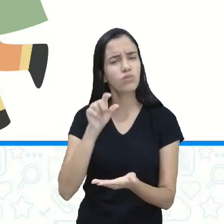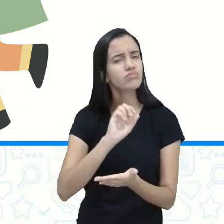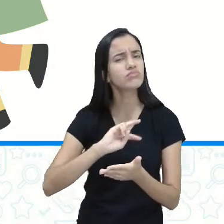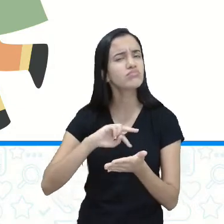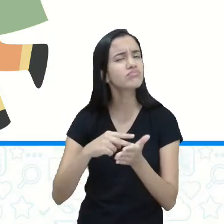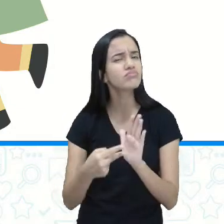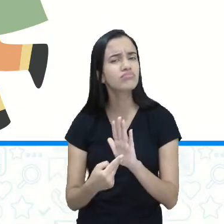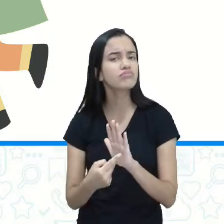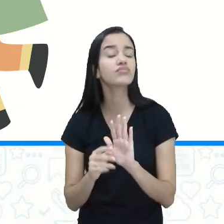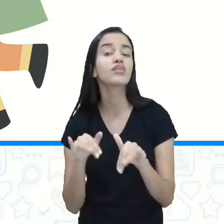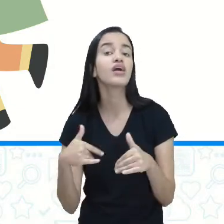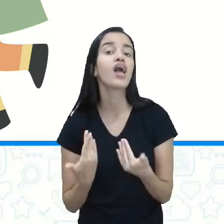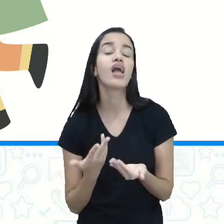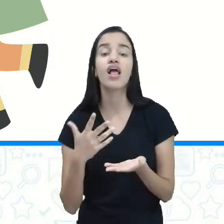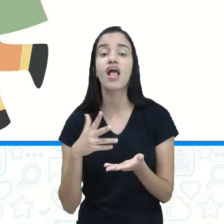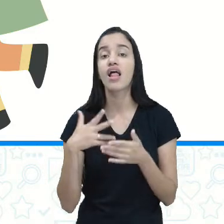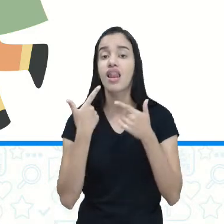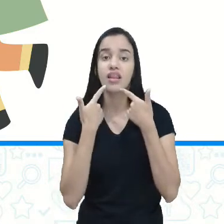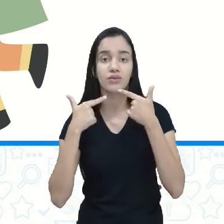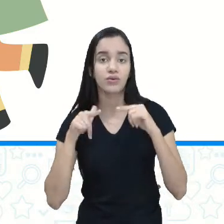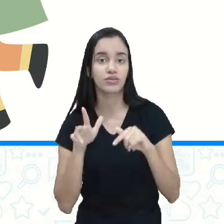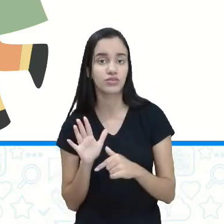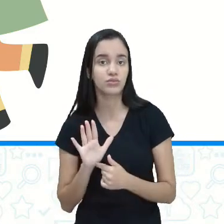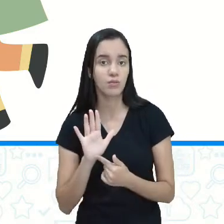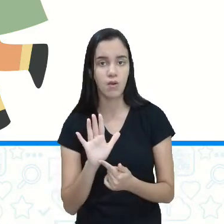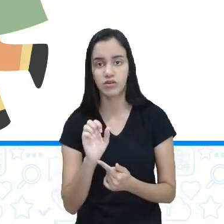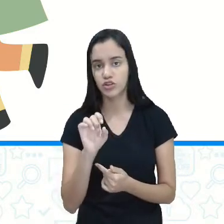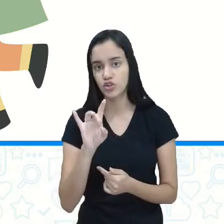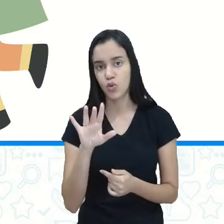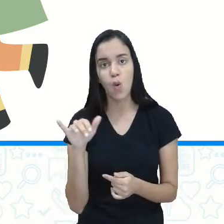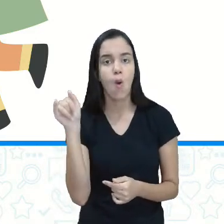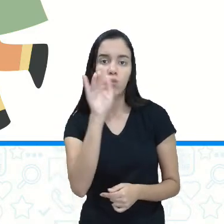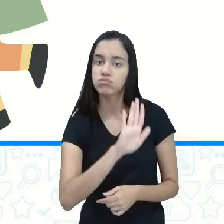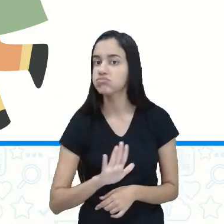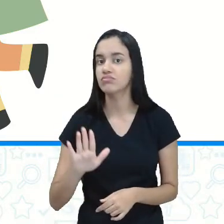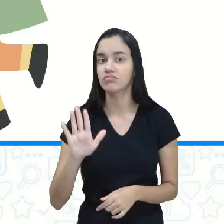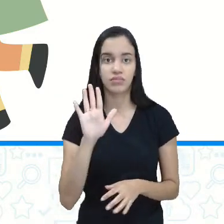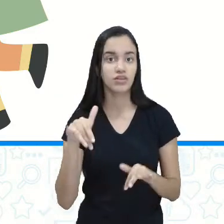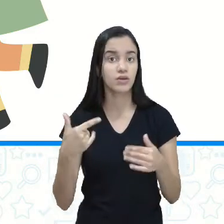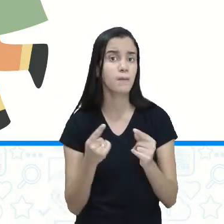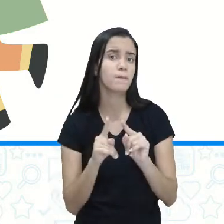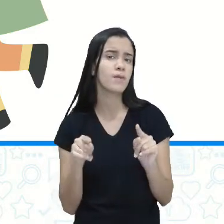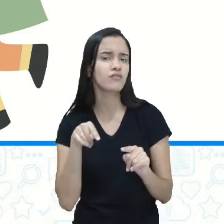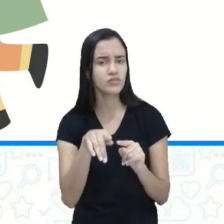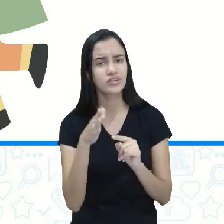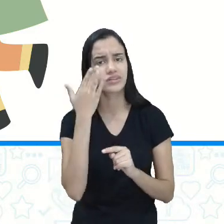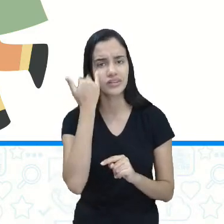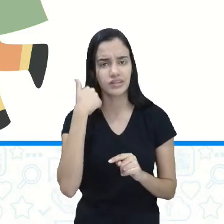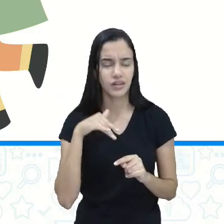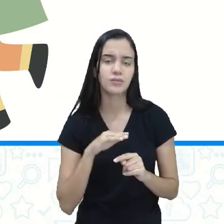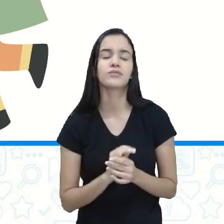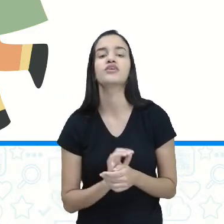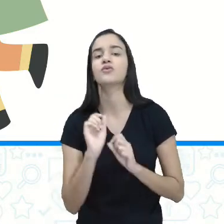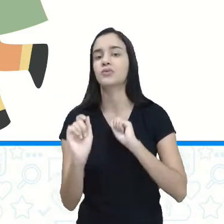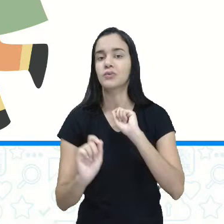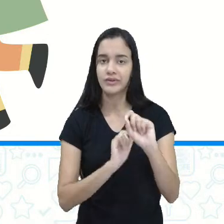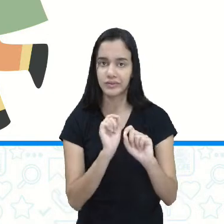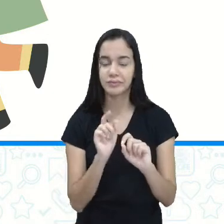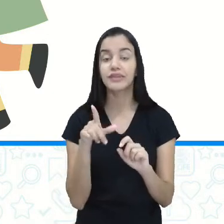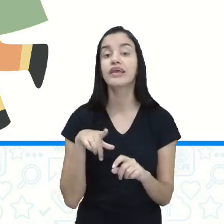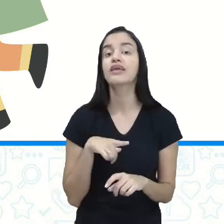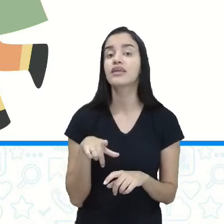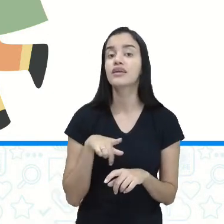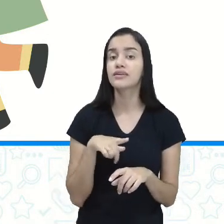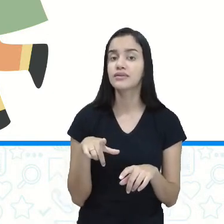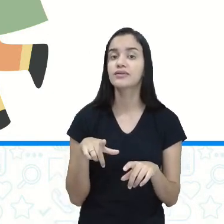não verbal? É aquela linguagem que apresenta apenas imagens, mas que você sabe do que se trata, você